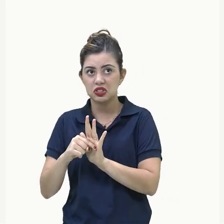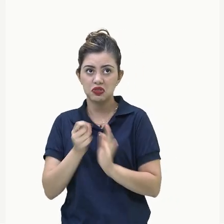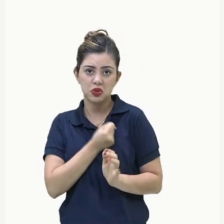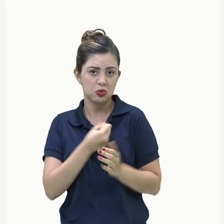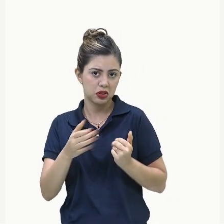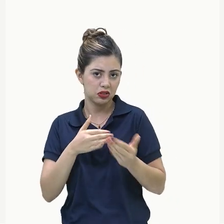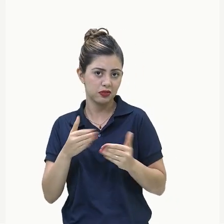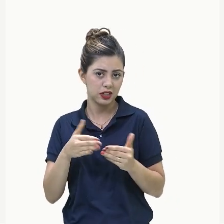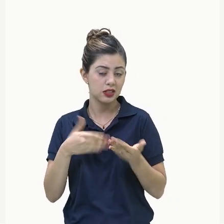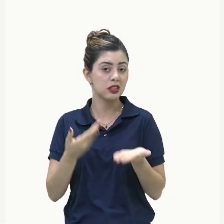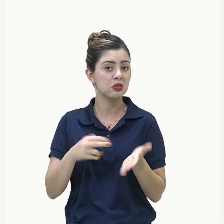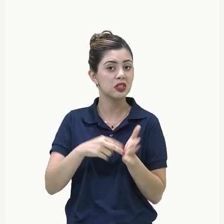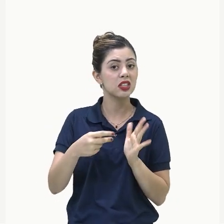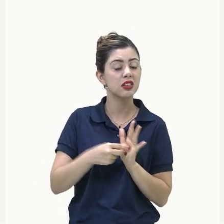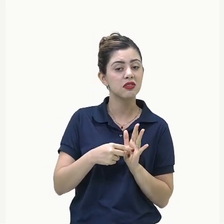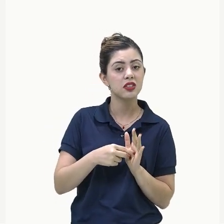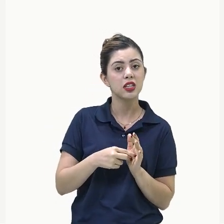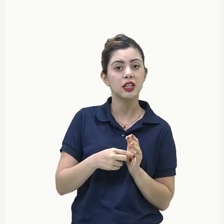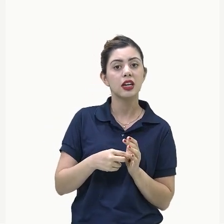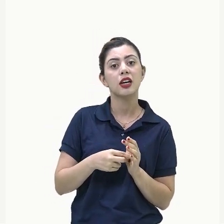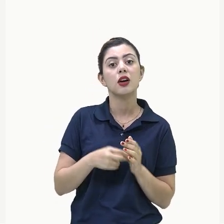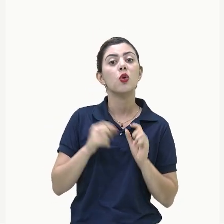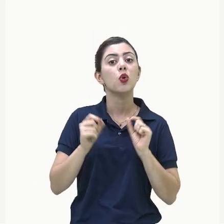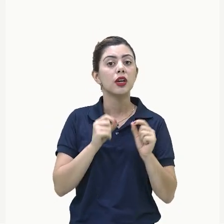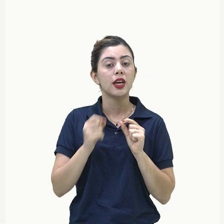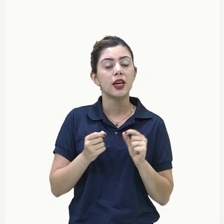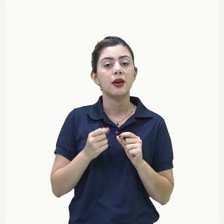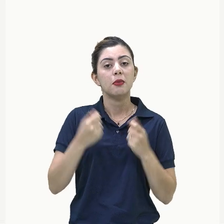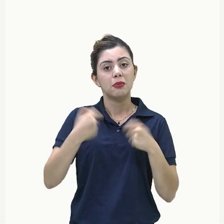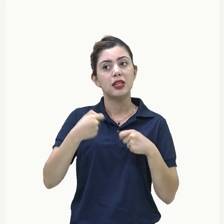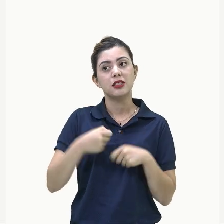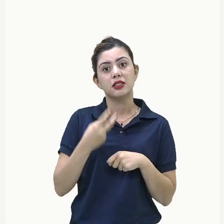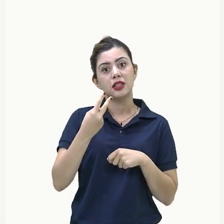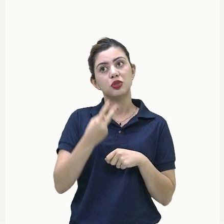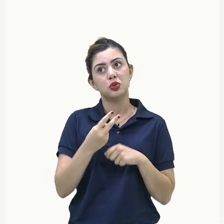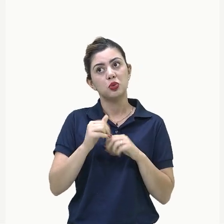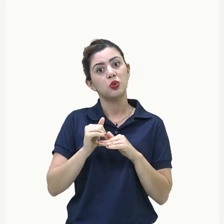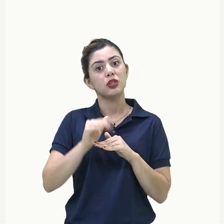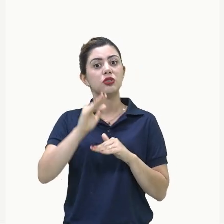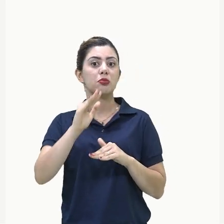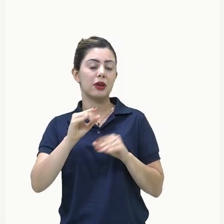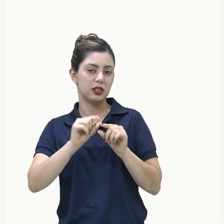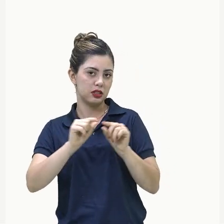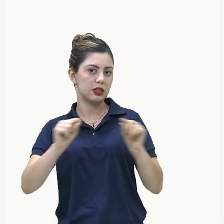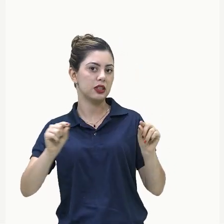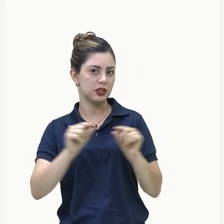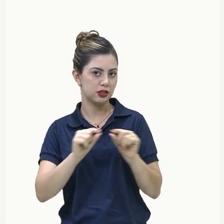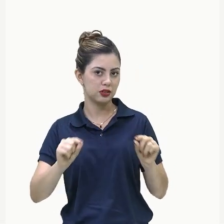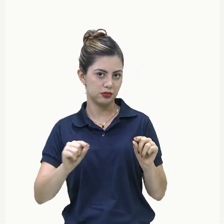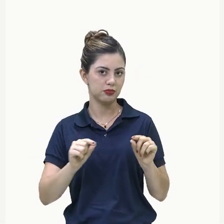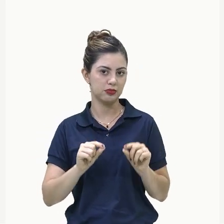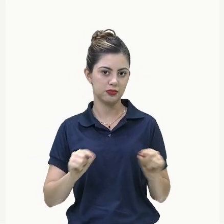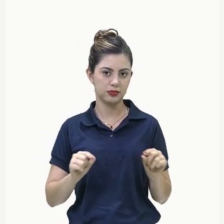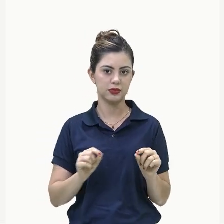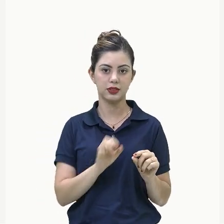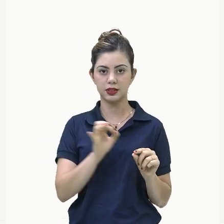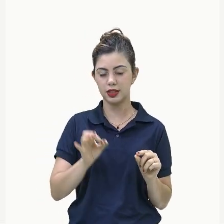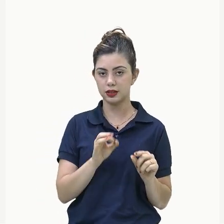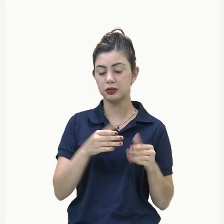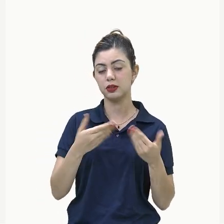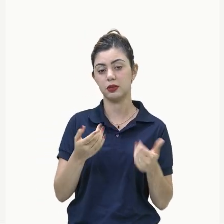não estarão alinhados, tá bom? Então, em resumo é isso, a gente calcula o determinante e verifica o